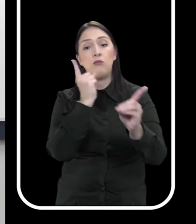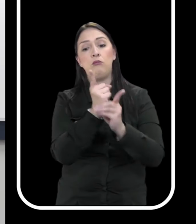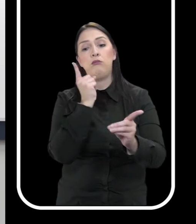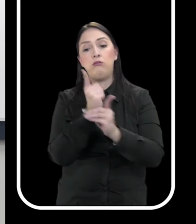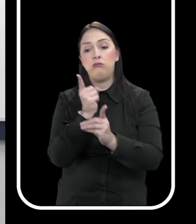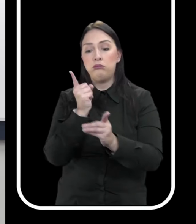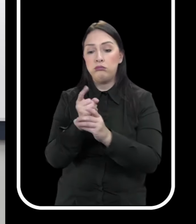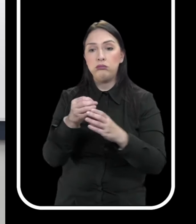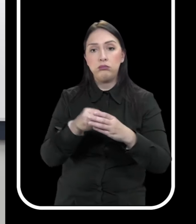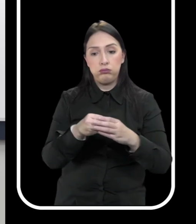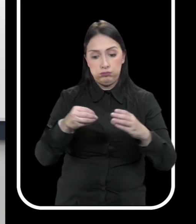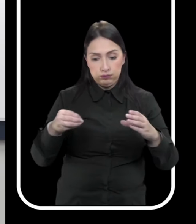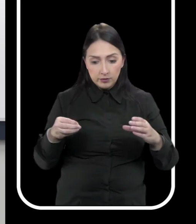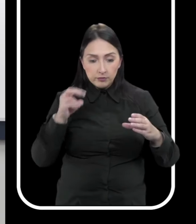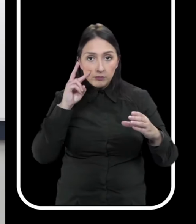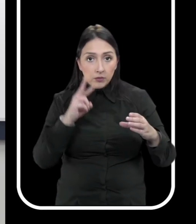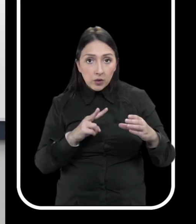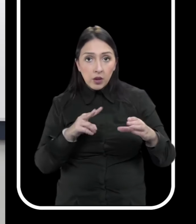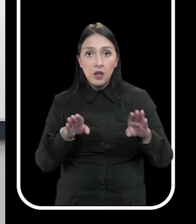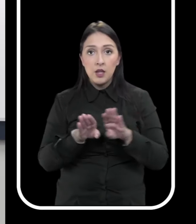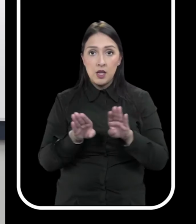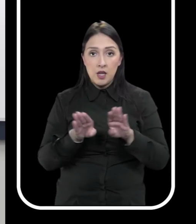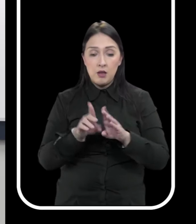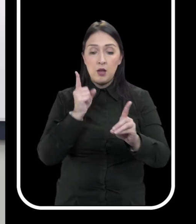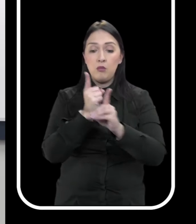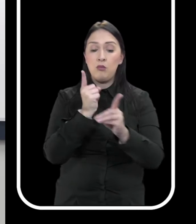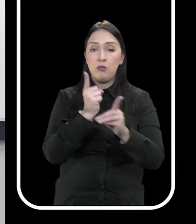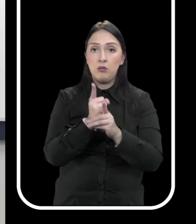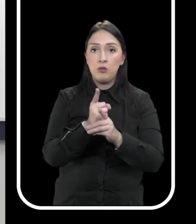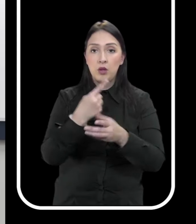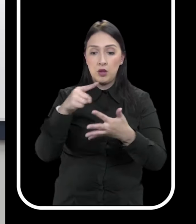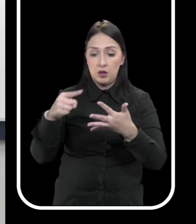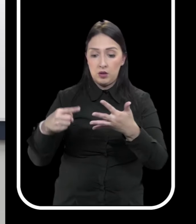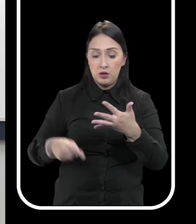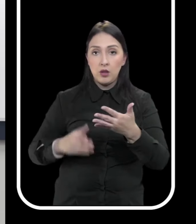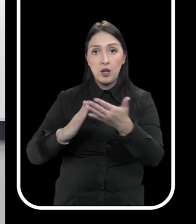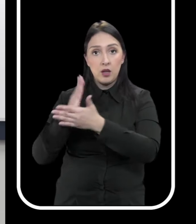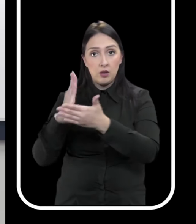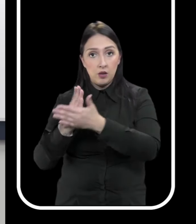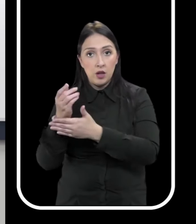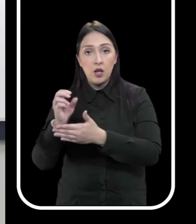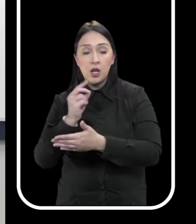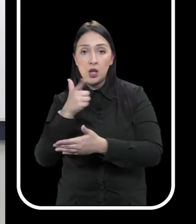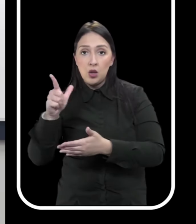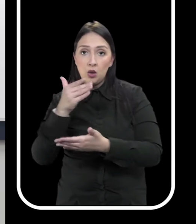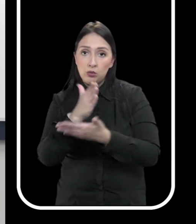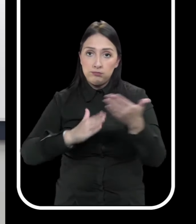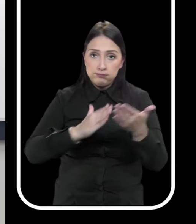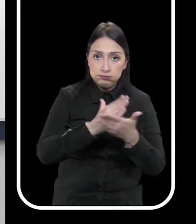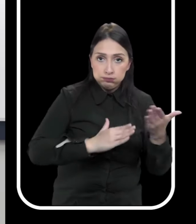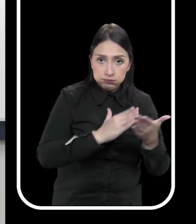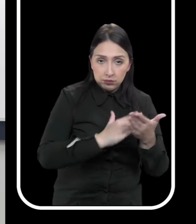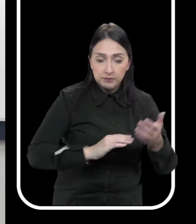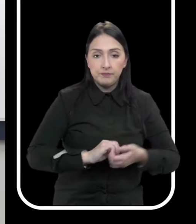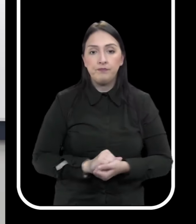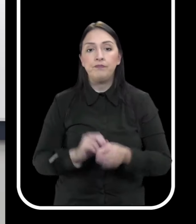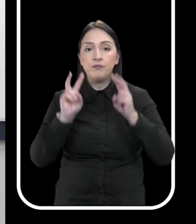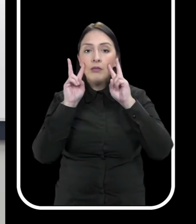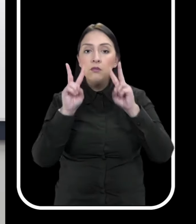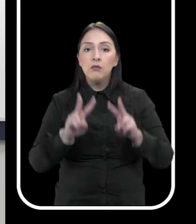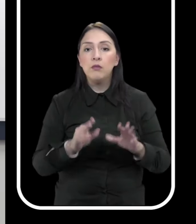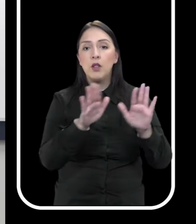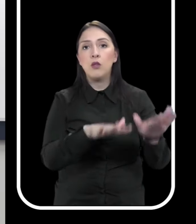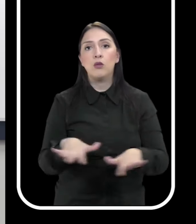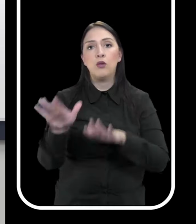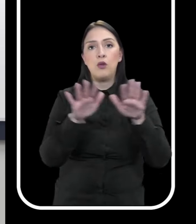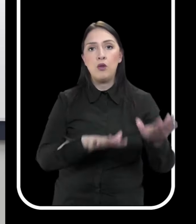uma verificação por amostragem, tá? E dessa verificação, itens serão aprovados e itens serão rejeitados,